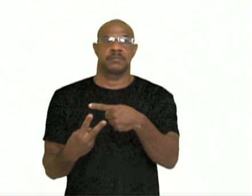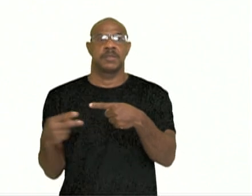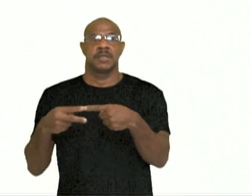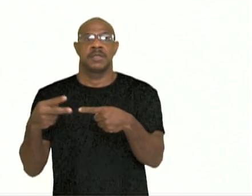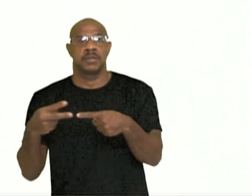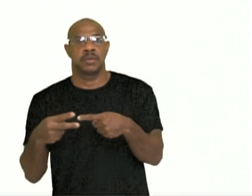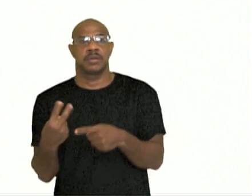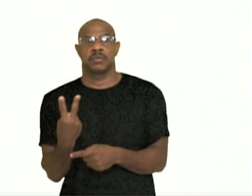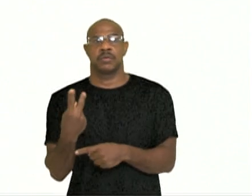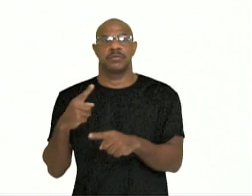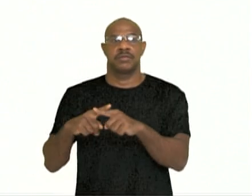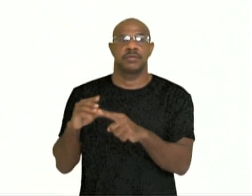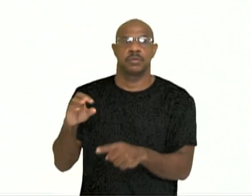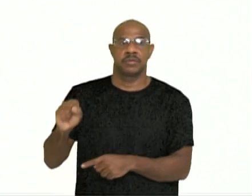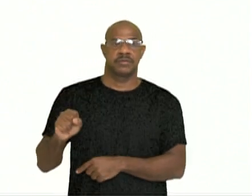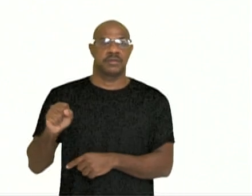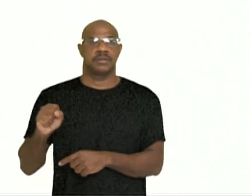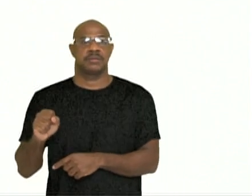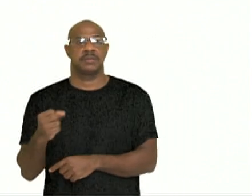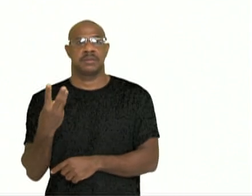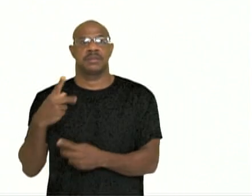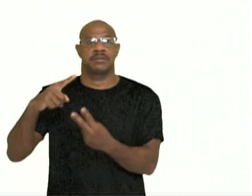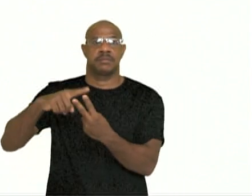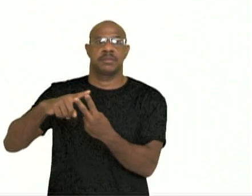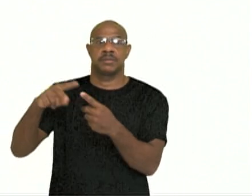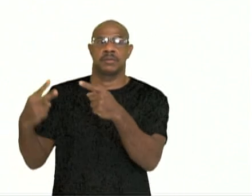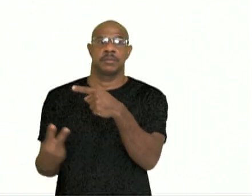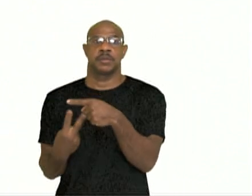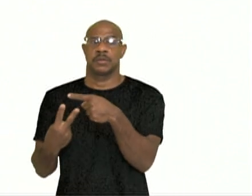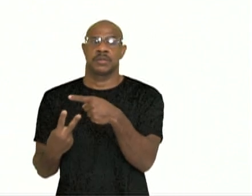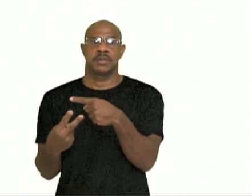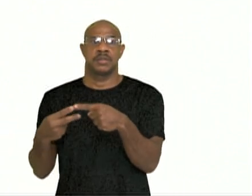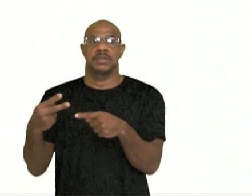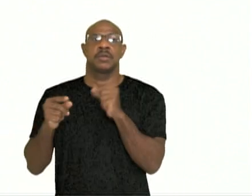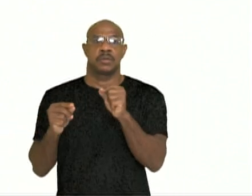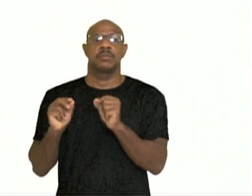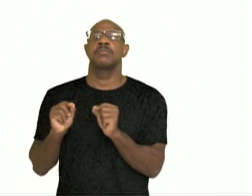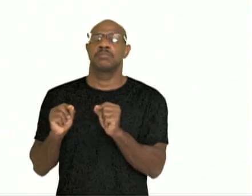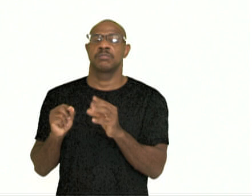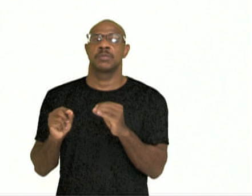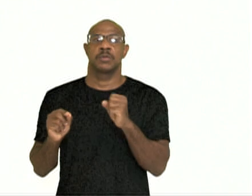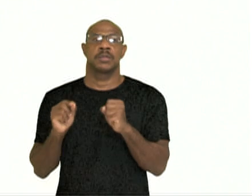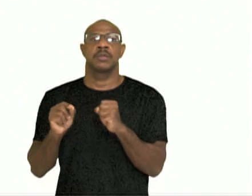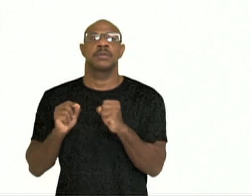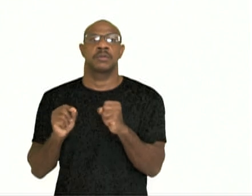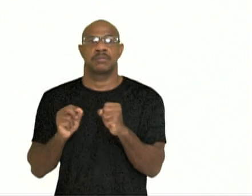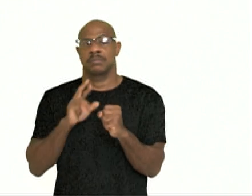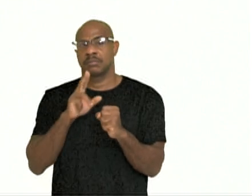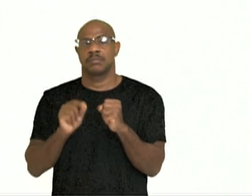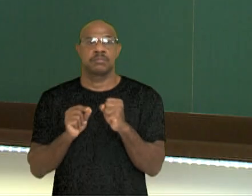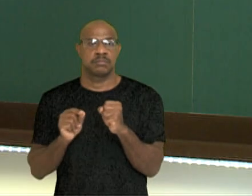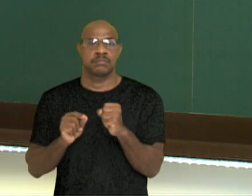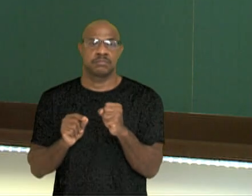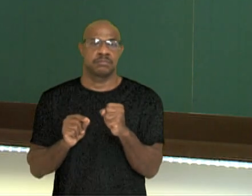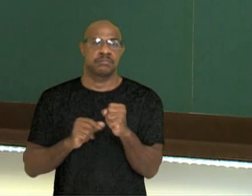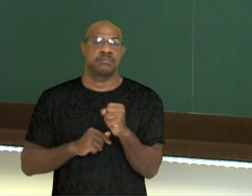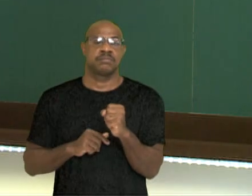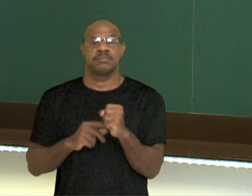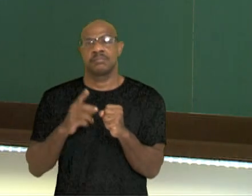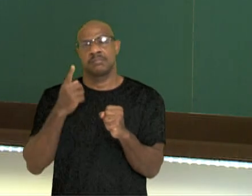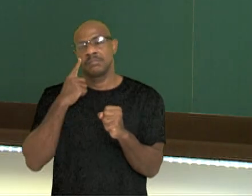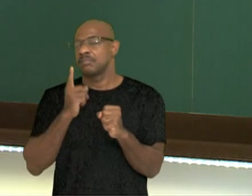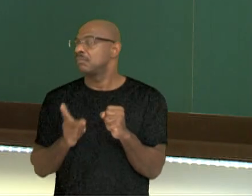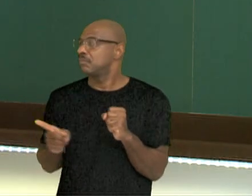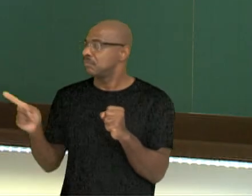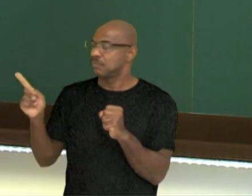1,5, igual a 2 vezes cosseno de 3π sobre 2. Cosseno de 3π sobre 2 é cosseno de 270 graus. Quanto